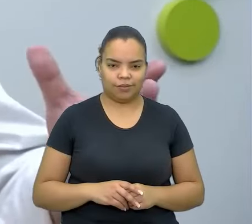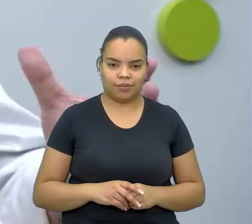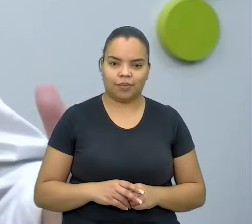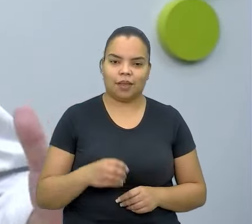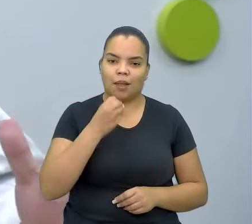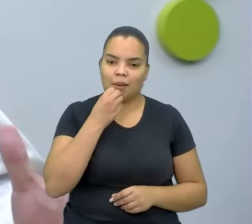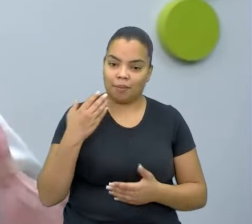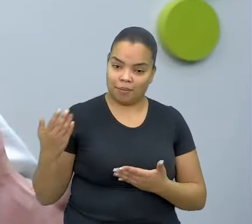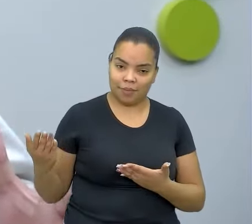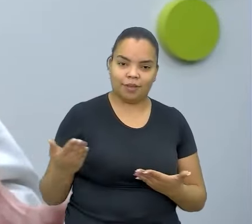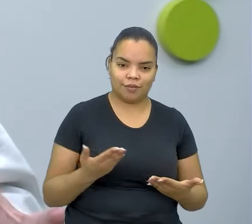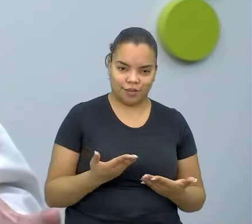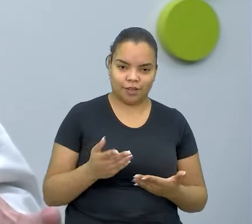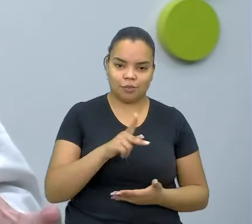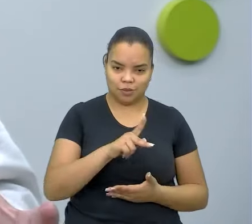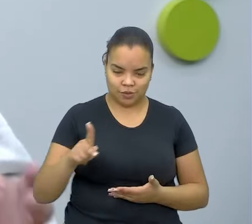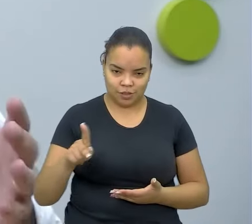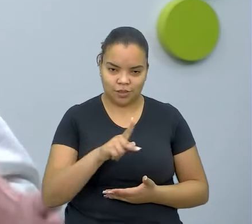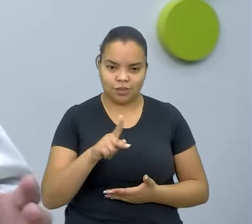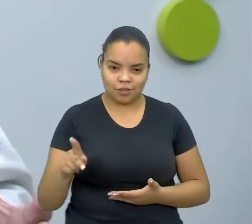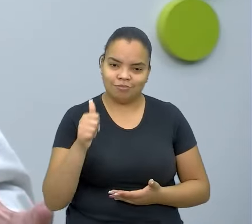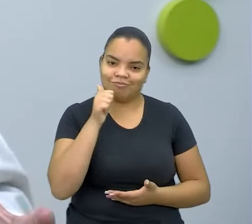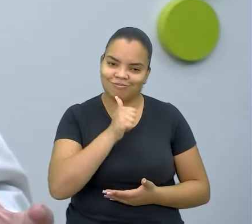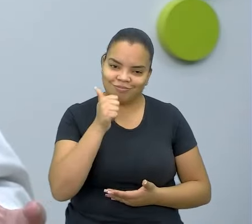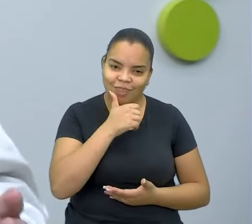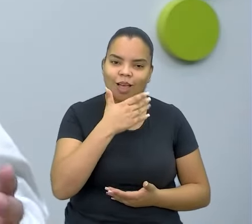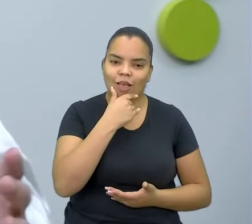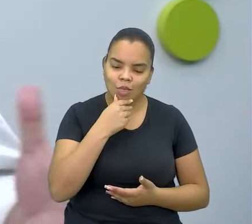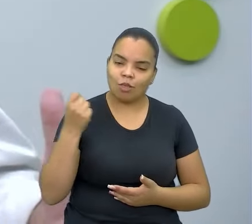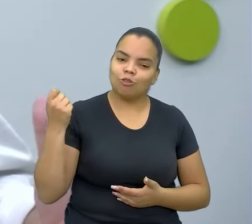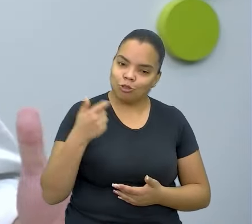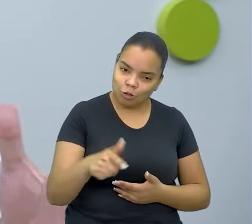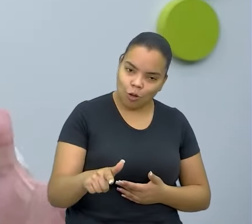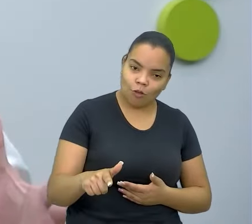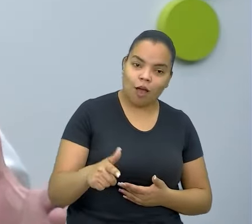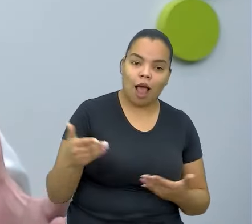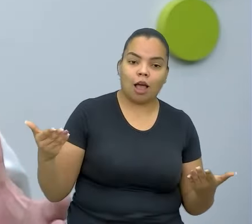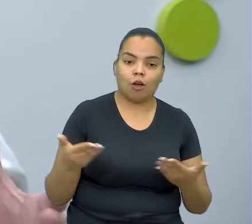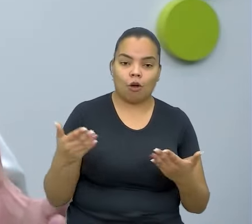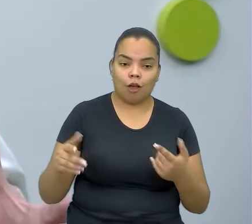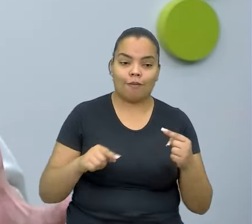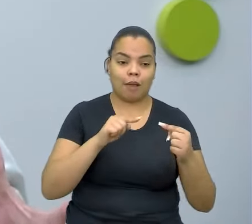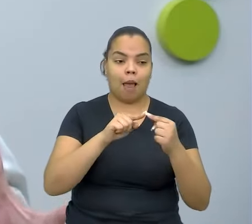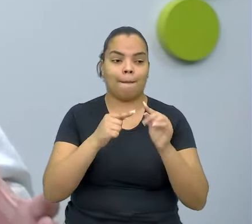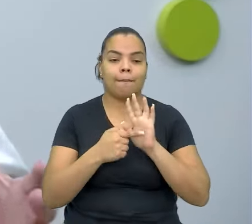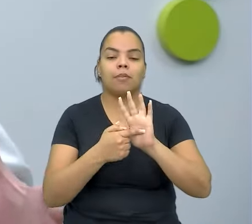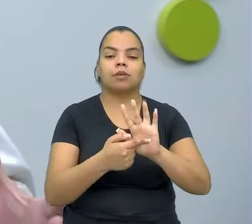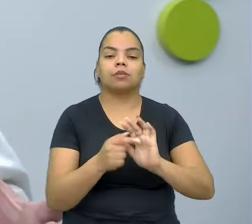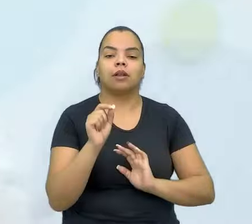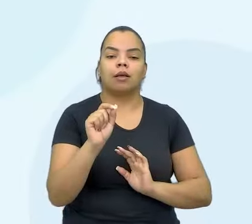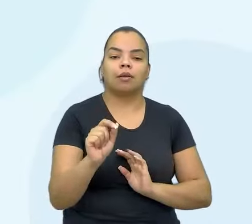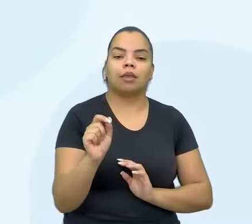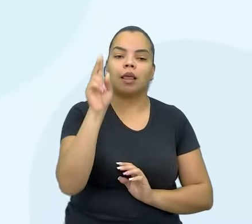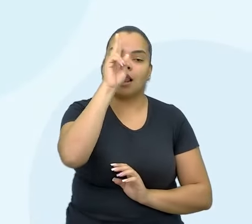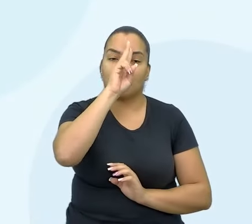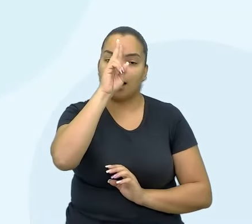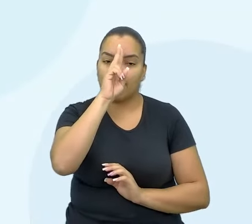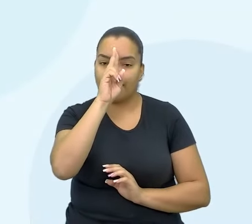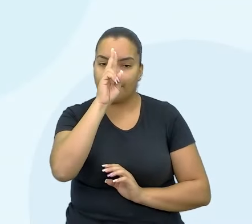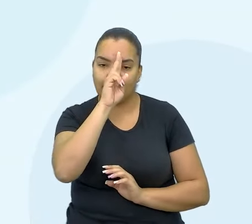Sejam muito bem-vindos, professores e professoras, novamente. Agora nós vamos apresentar os objetivos de hoje, né, que é retomar